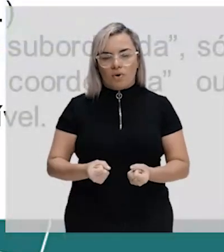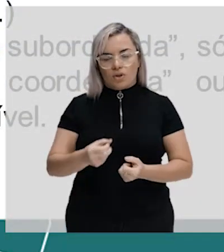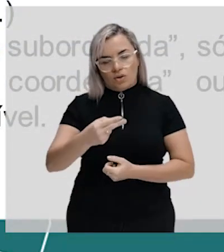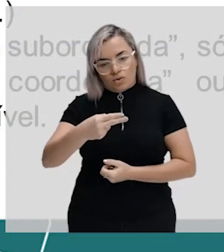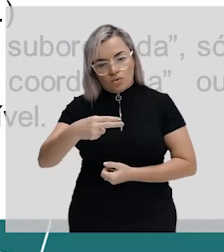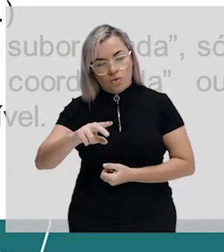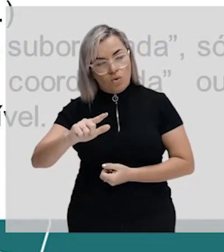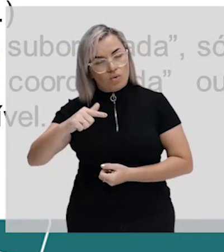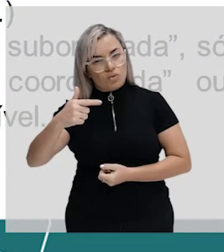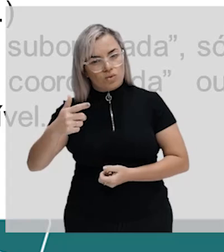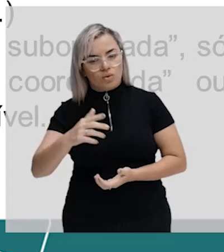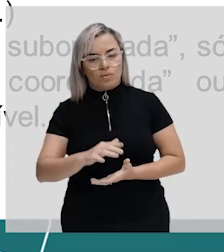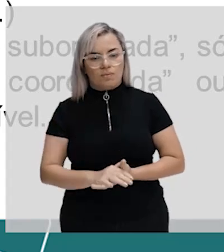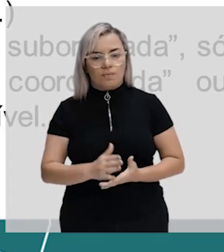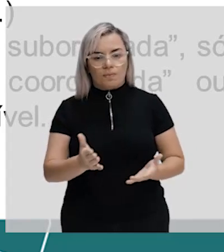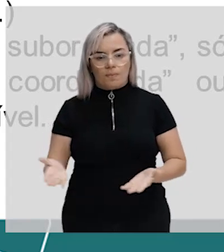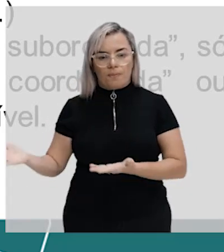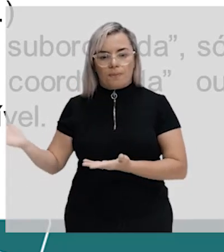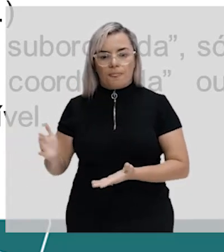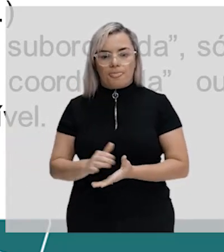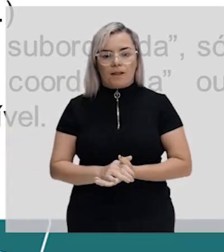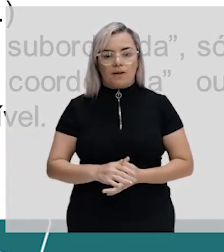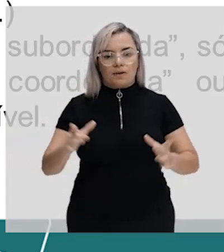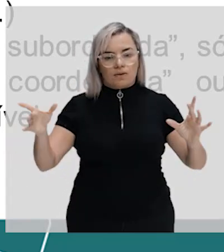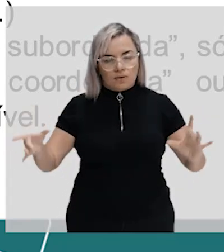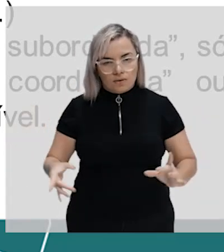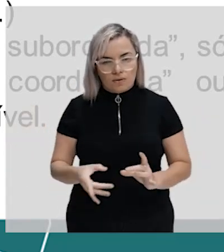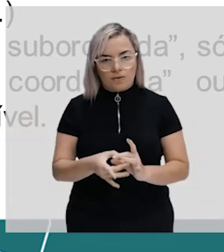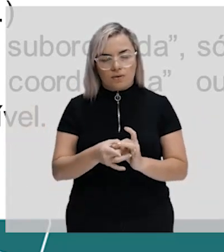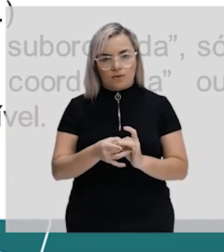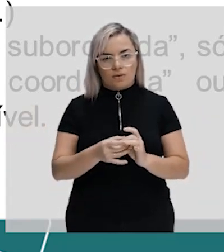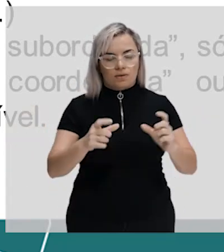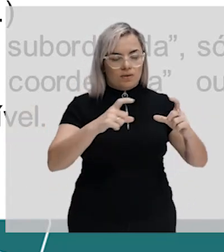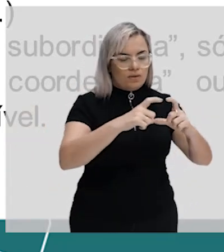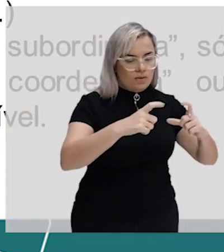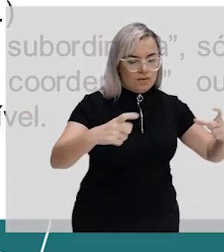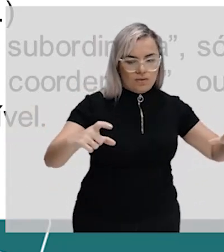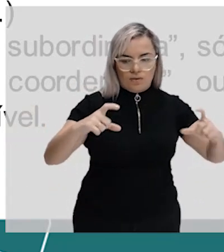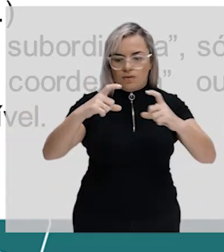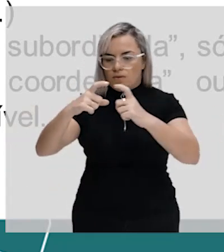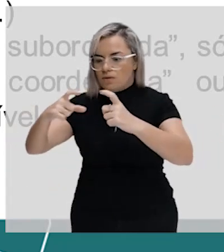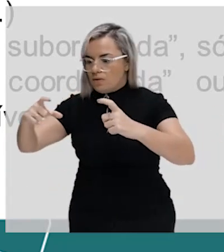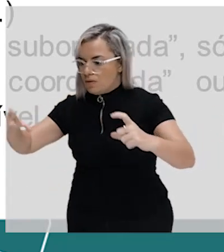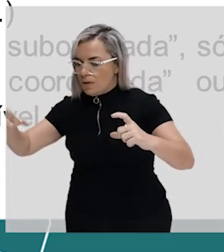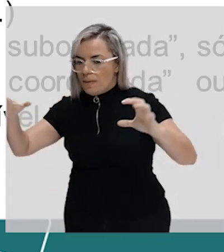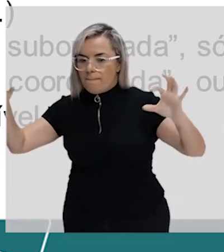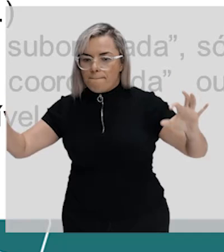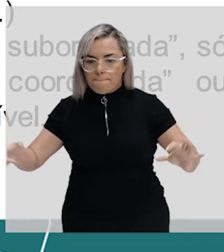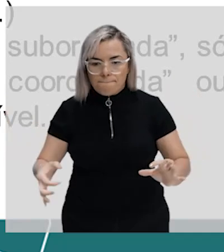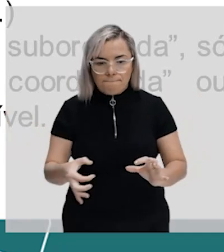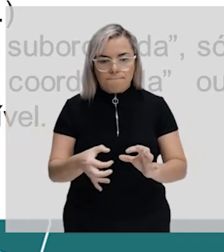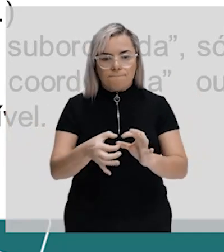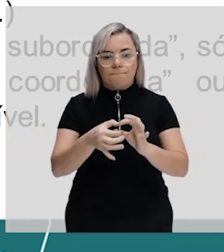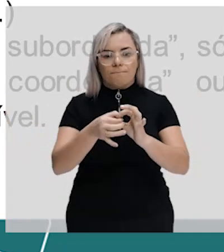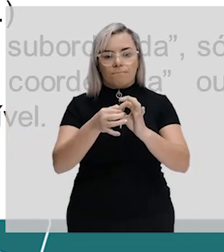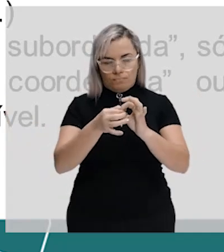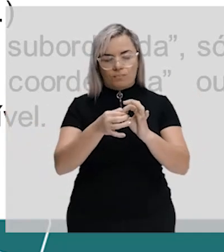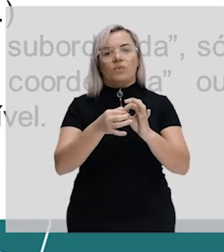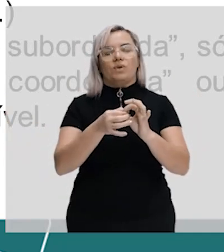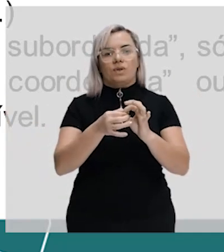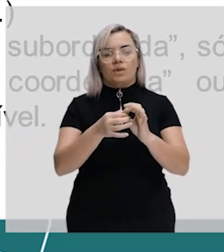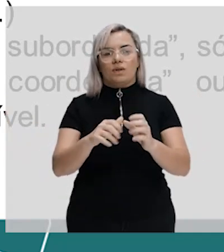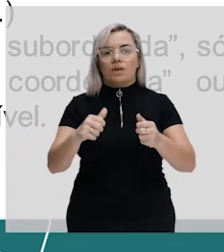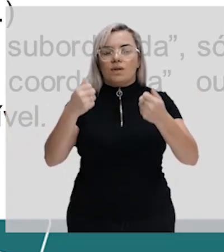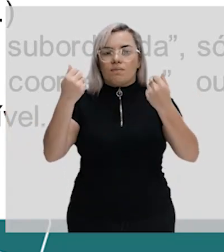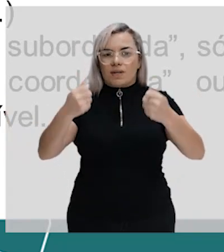Conjunções subordinadas. Subordinantes são as conjunções que unem orações que estão em um